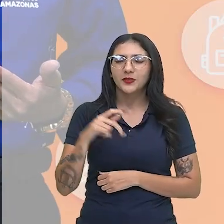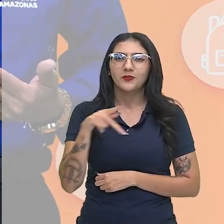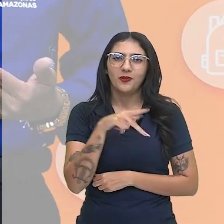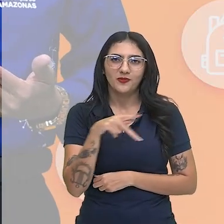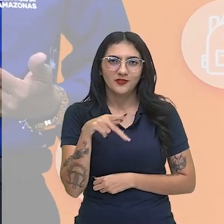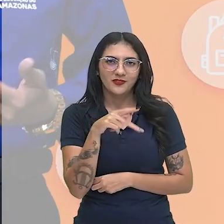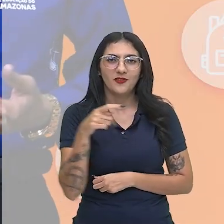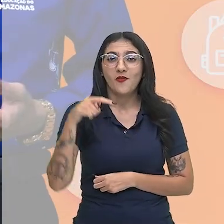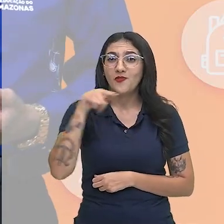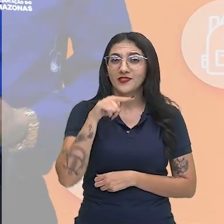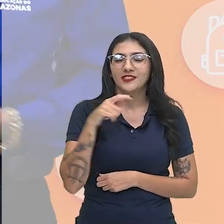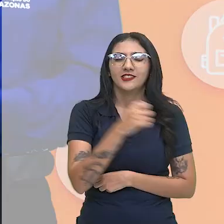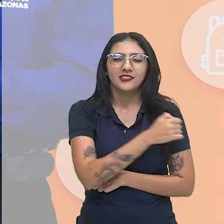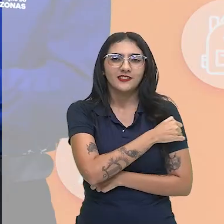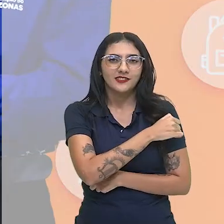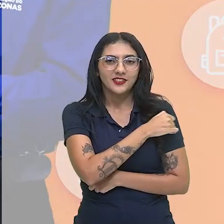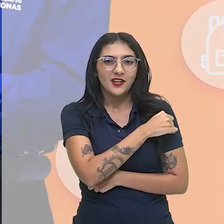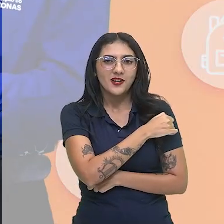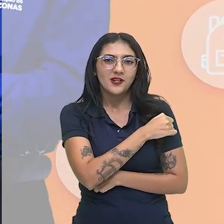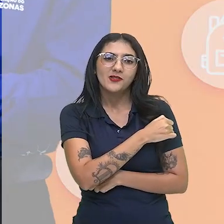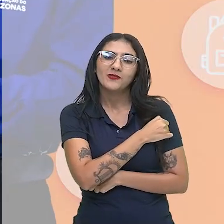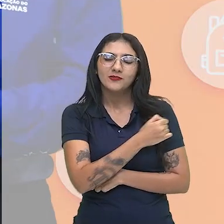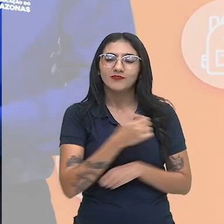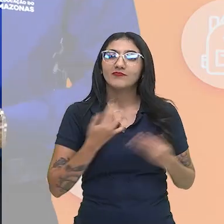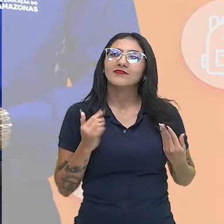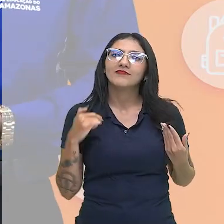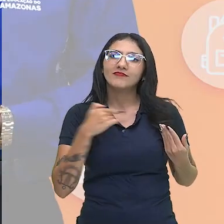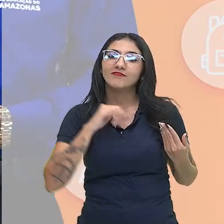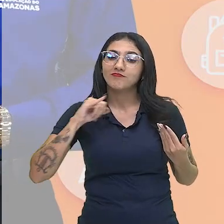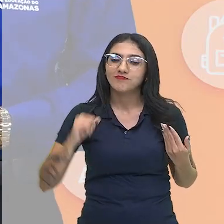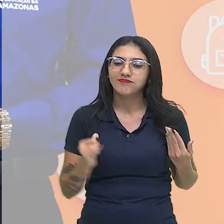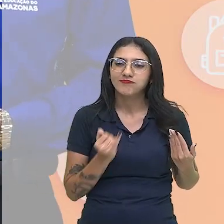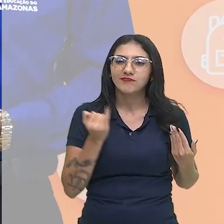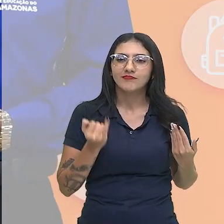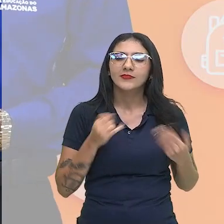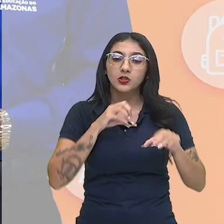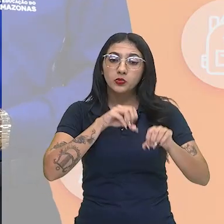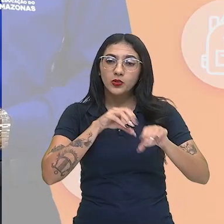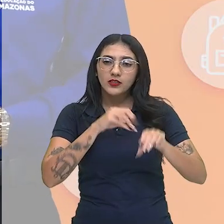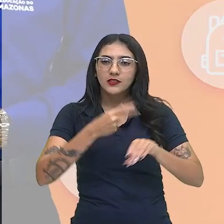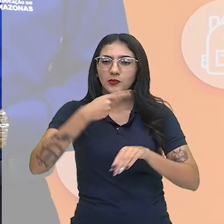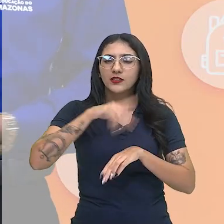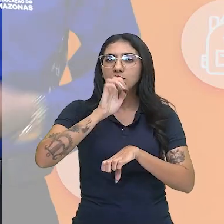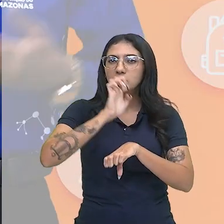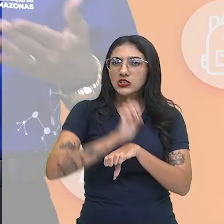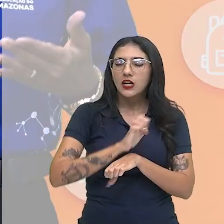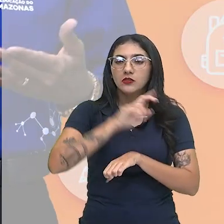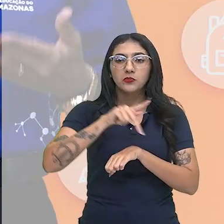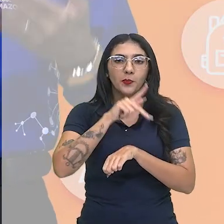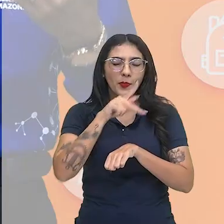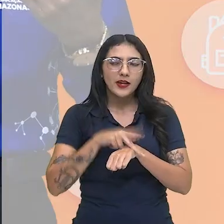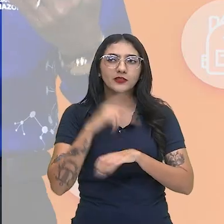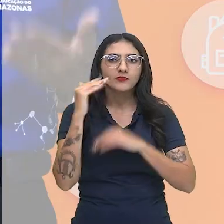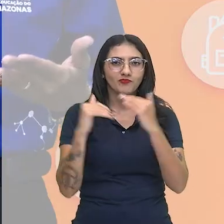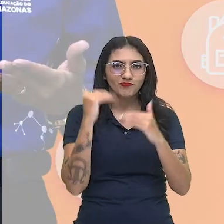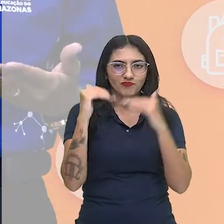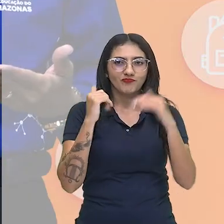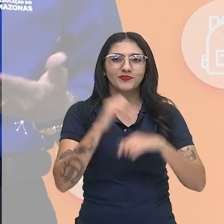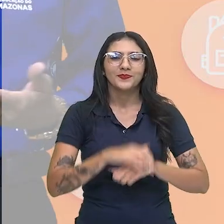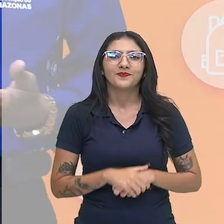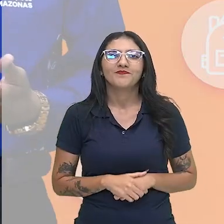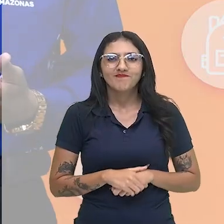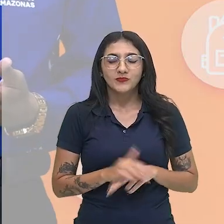como estudante nesse momento, vamos fazer com que a educação do nosso país, do nosso estado, cresça. Por isso, eu